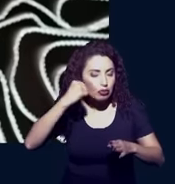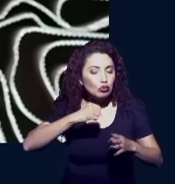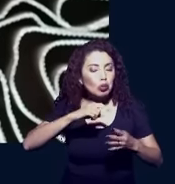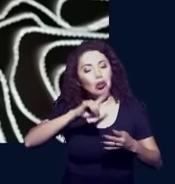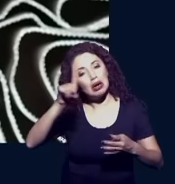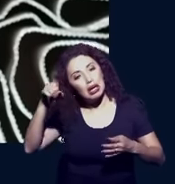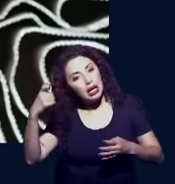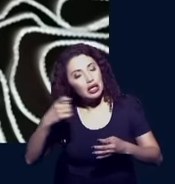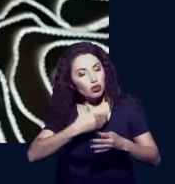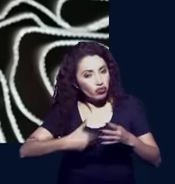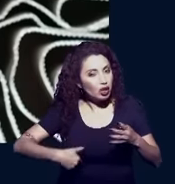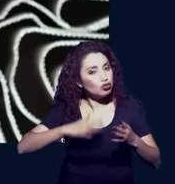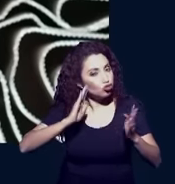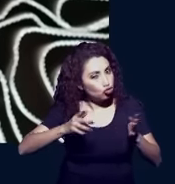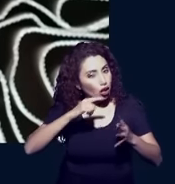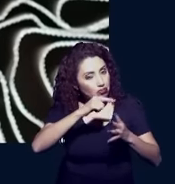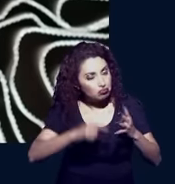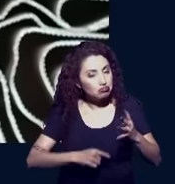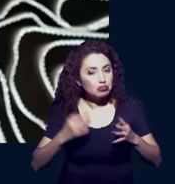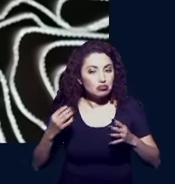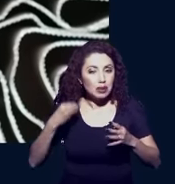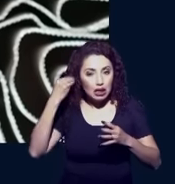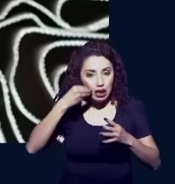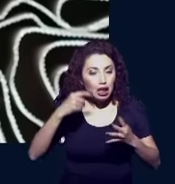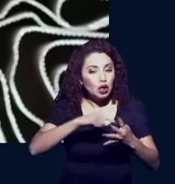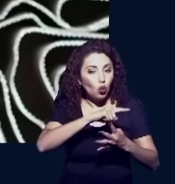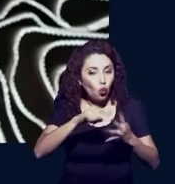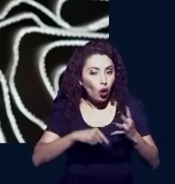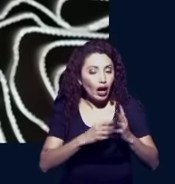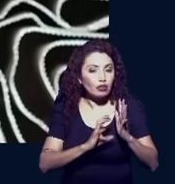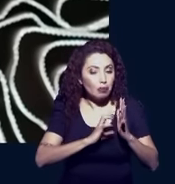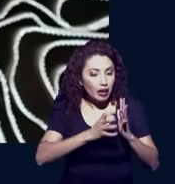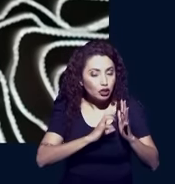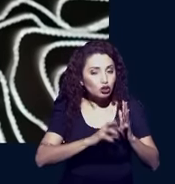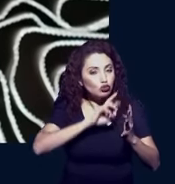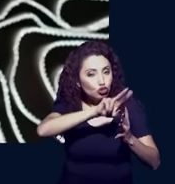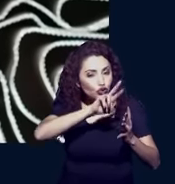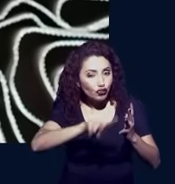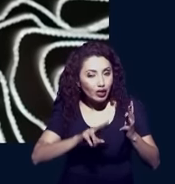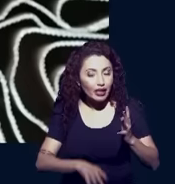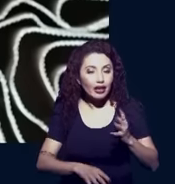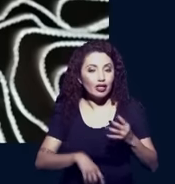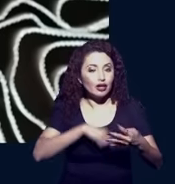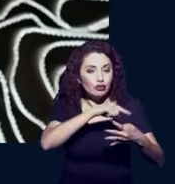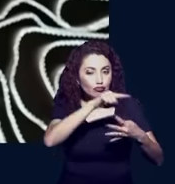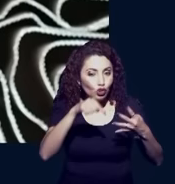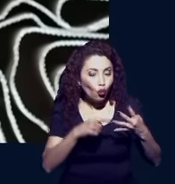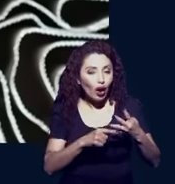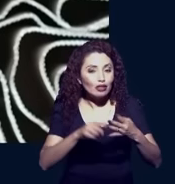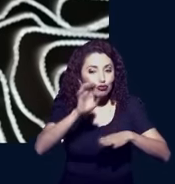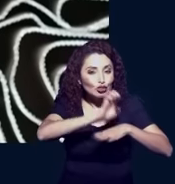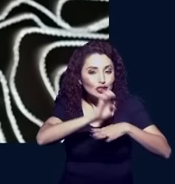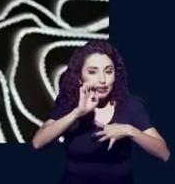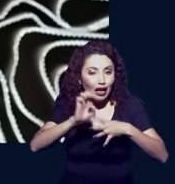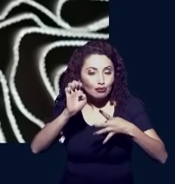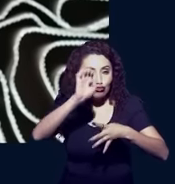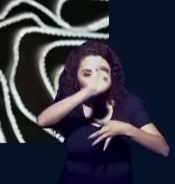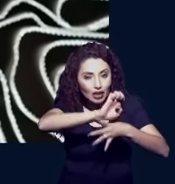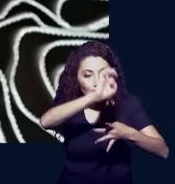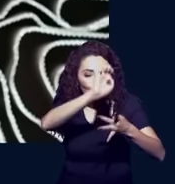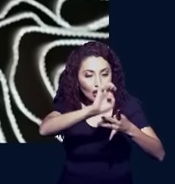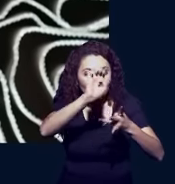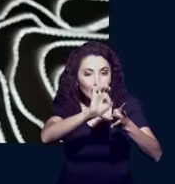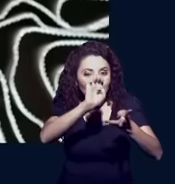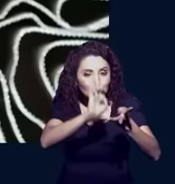eh falando de quatro partidos diferentes de quatro Estados diferentes eh de escopos e